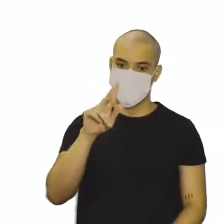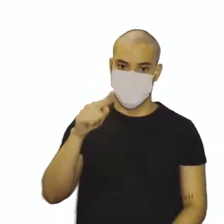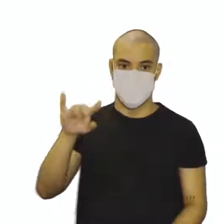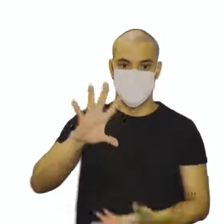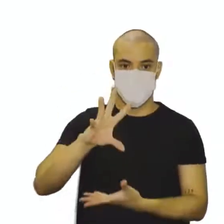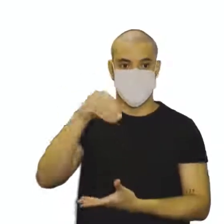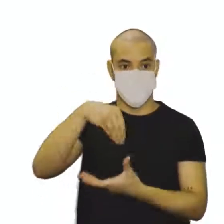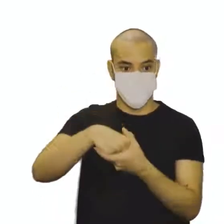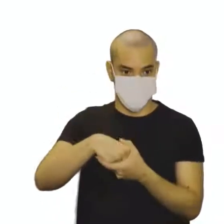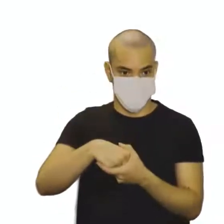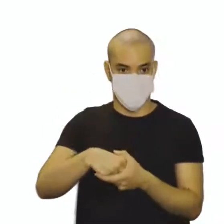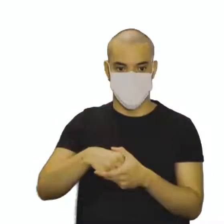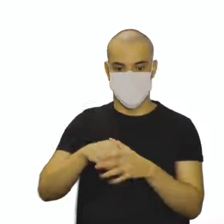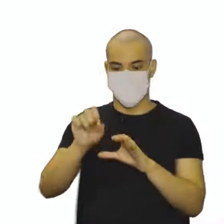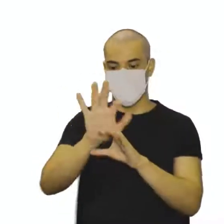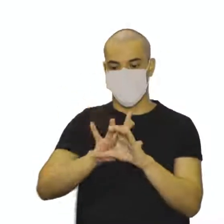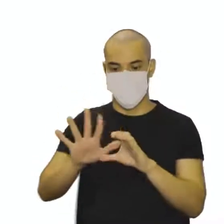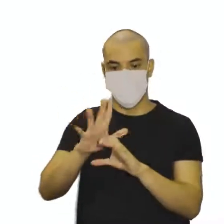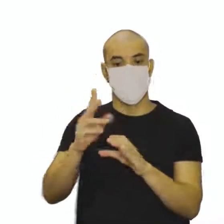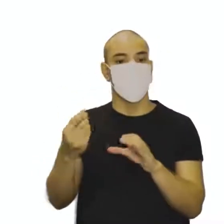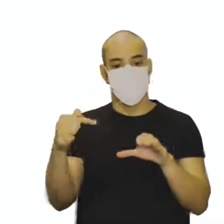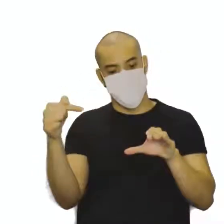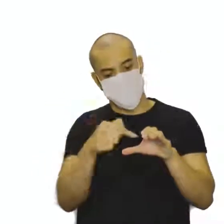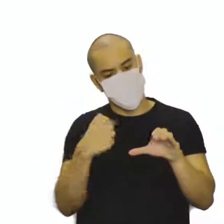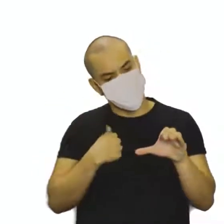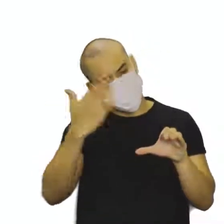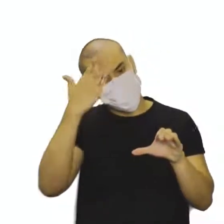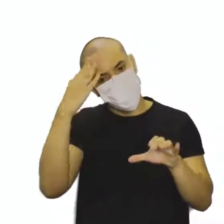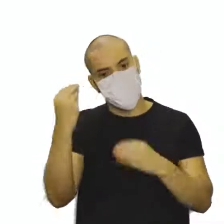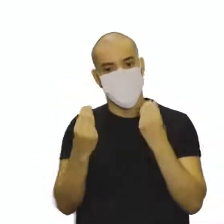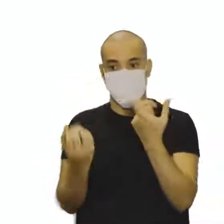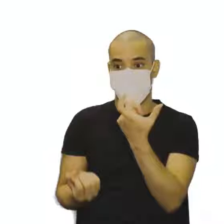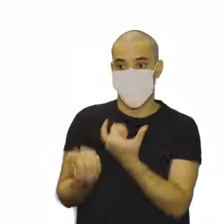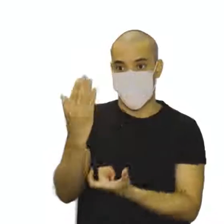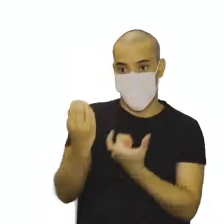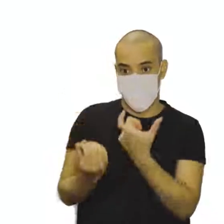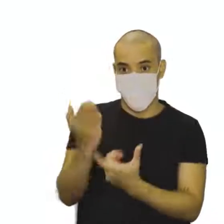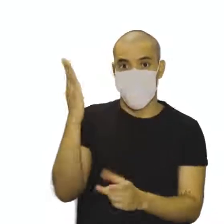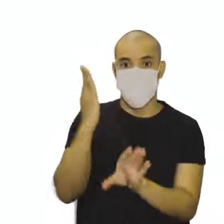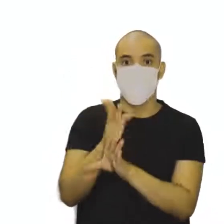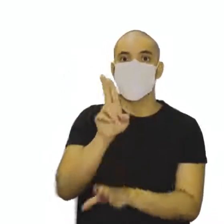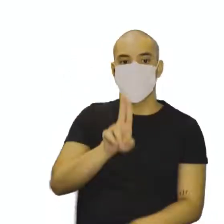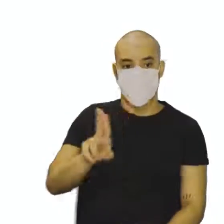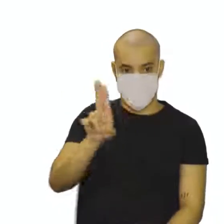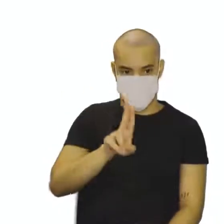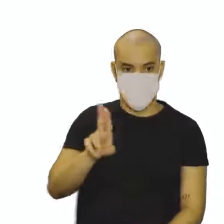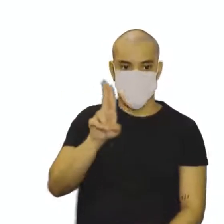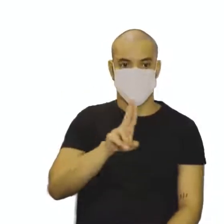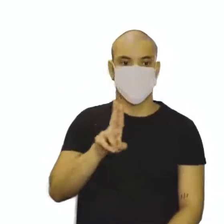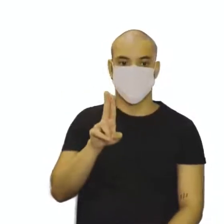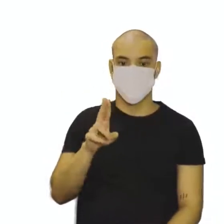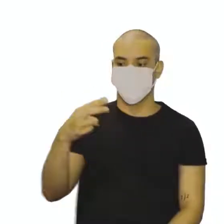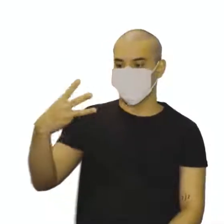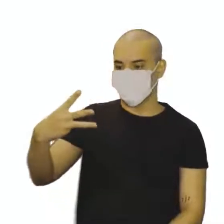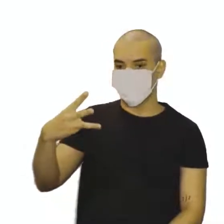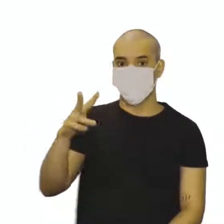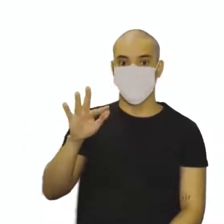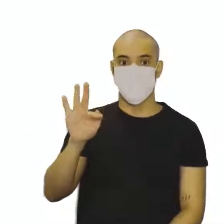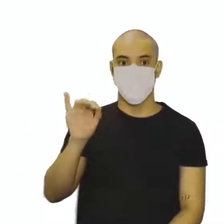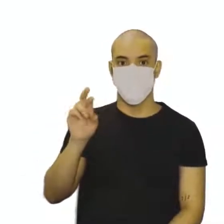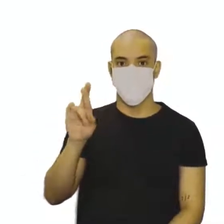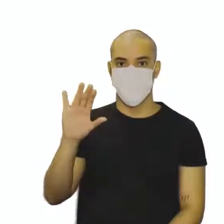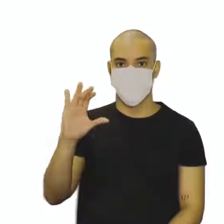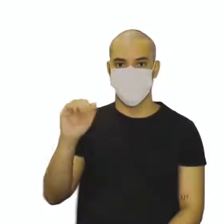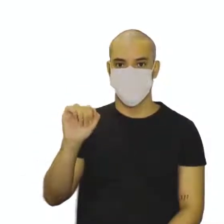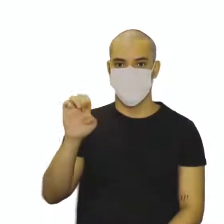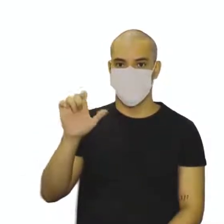no circuito, ok? Então tá aqui, pessoal, olha só, a força eletromotriz, ela é induzida, né? Vamos